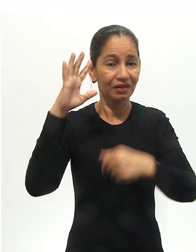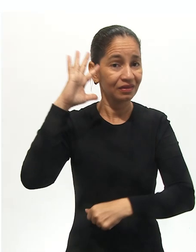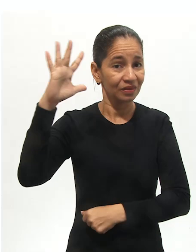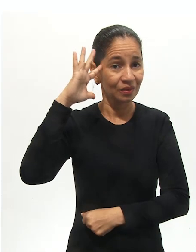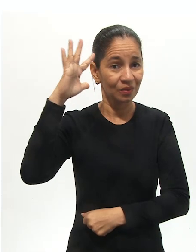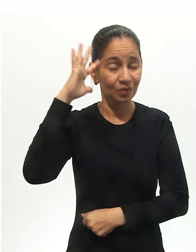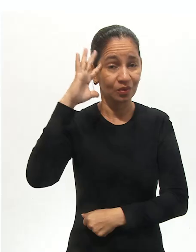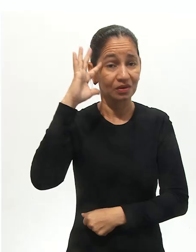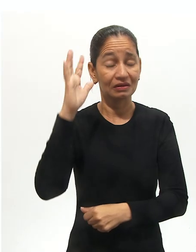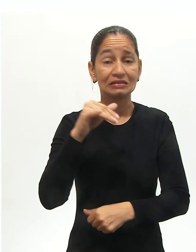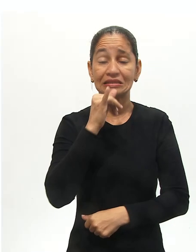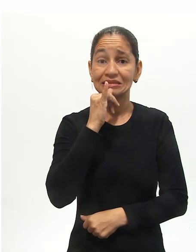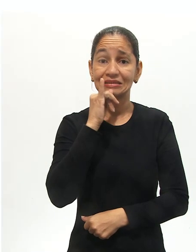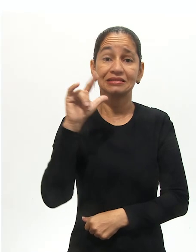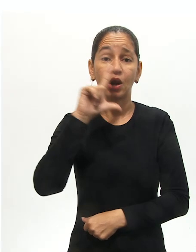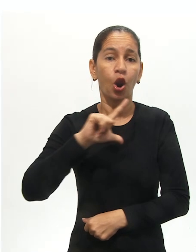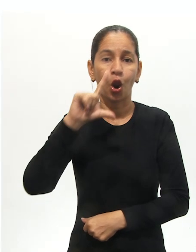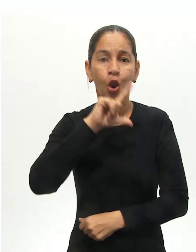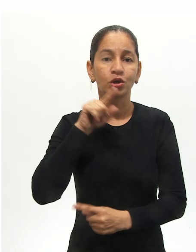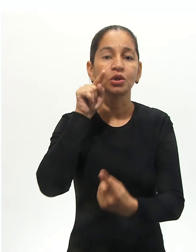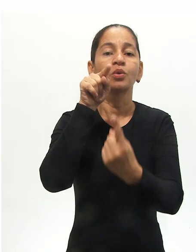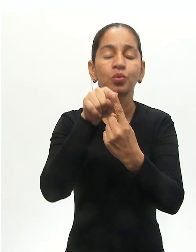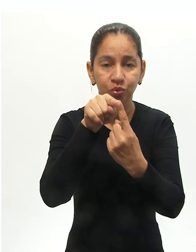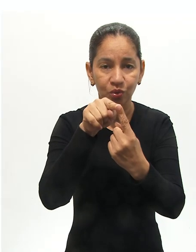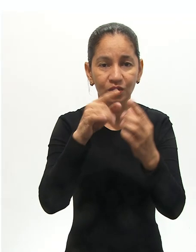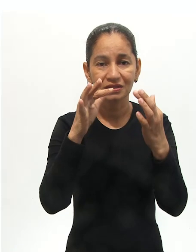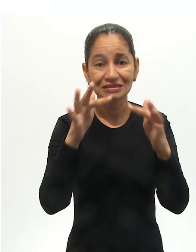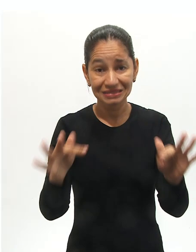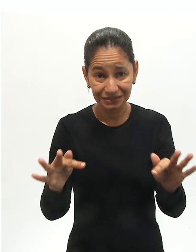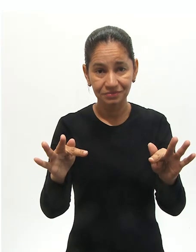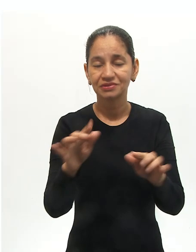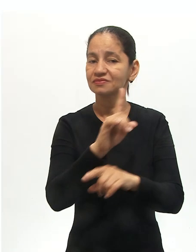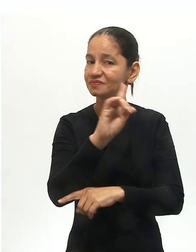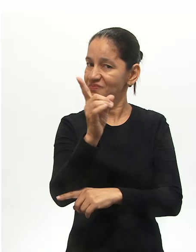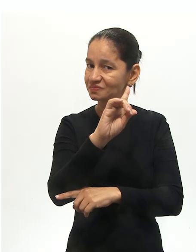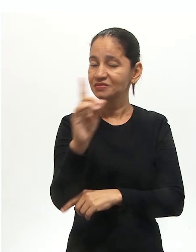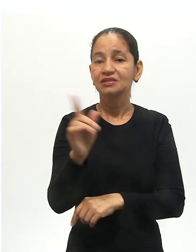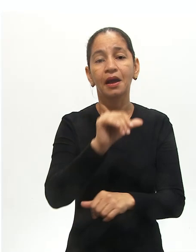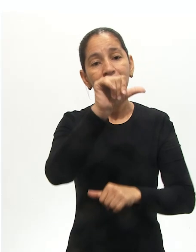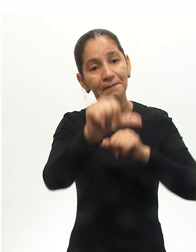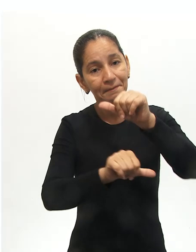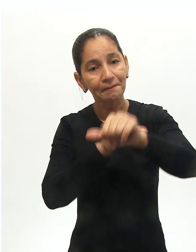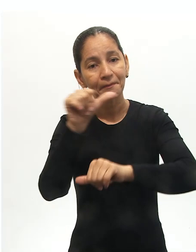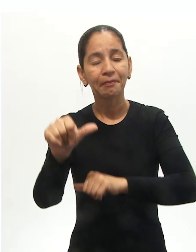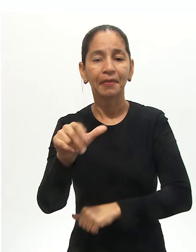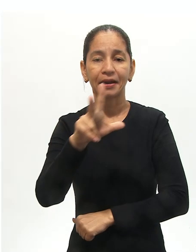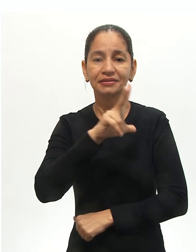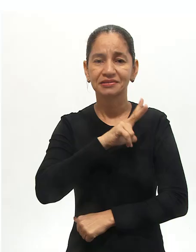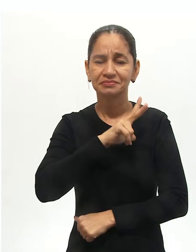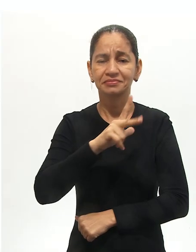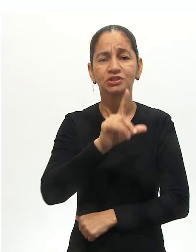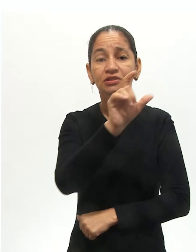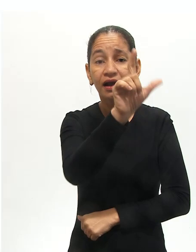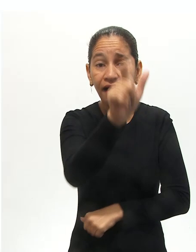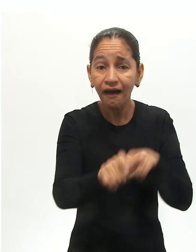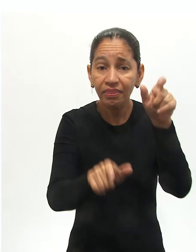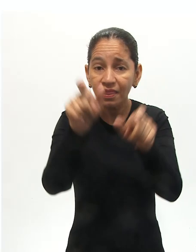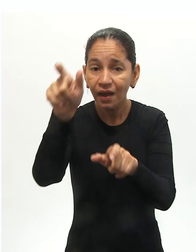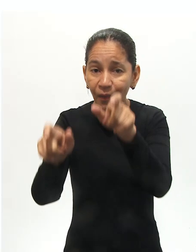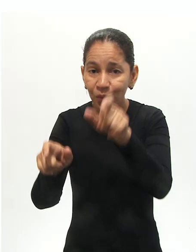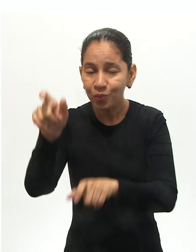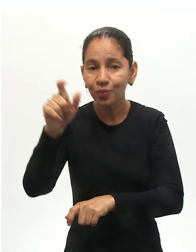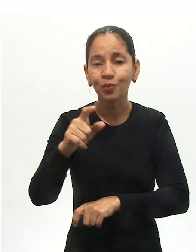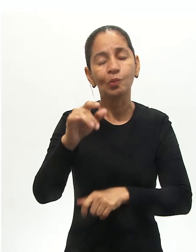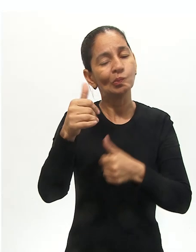capital humano, ela passa da lógica estatal para a lógica privada, para a lógica